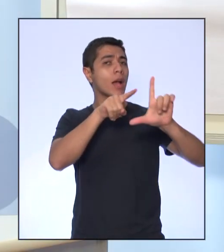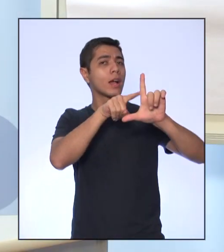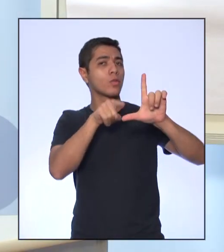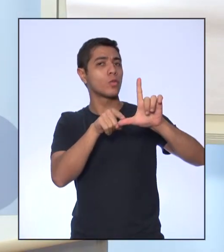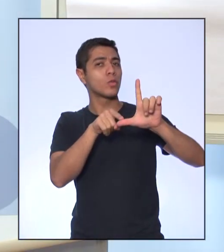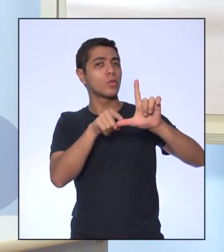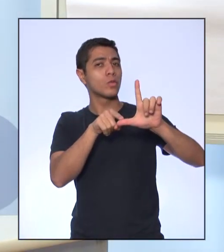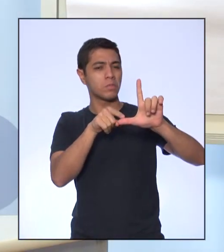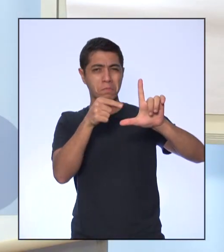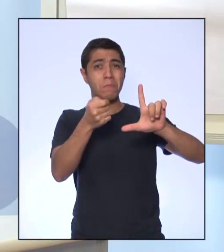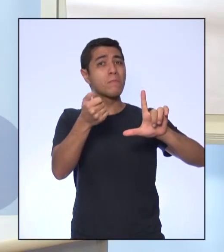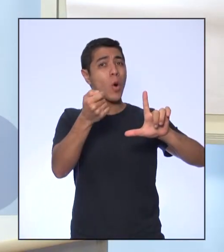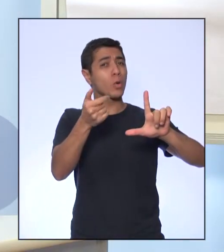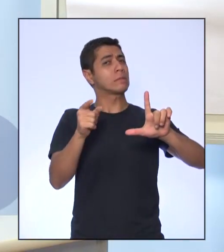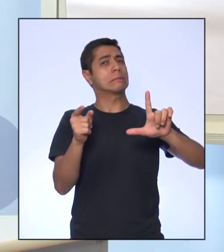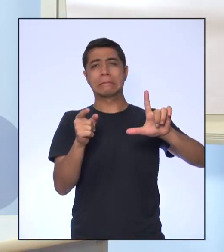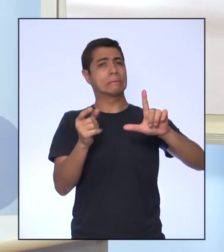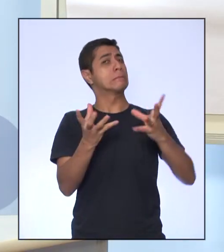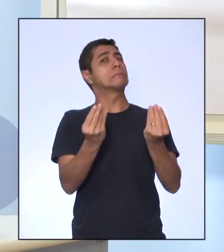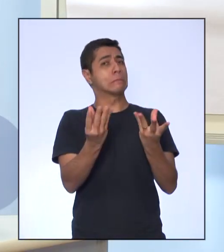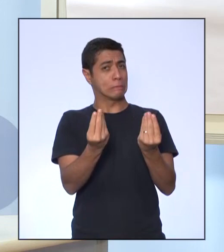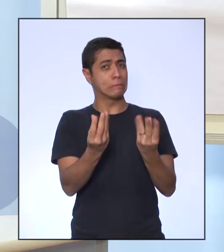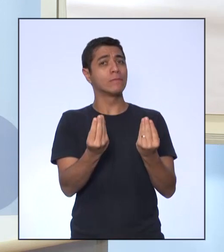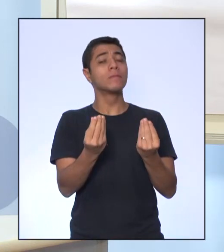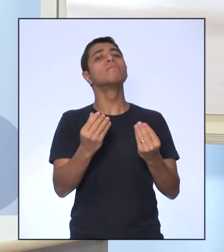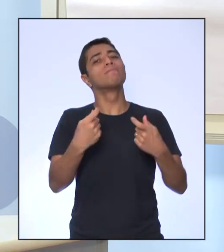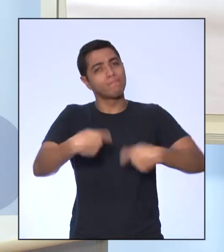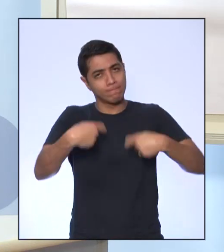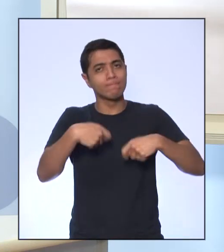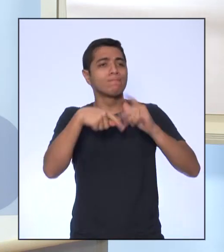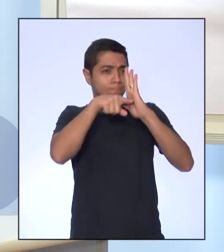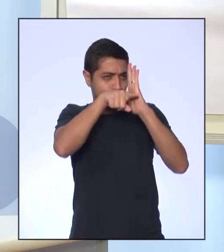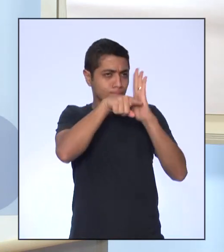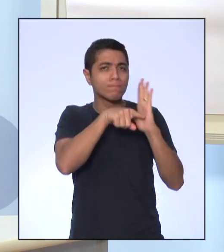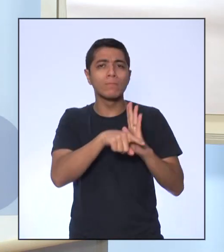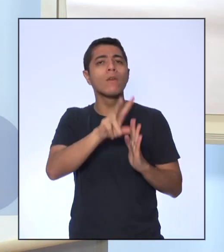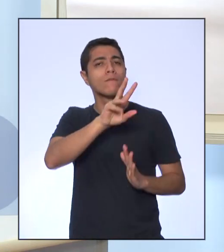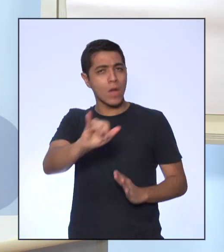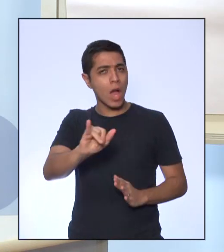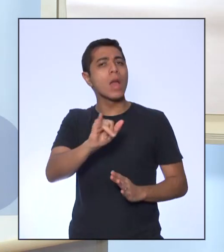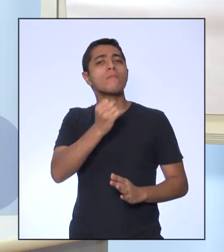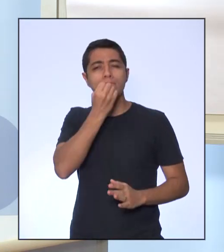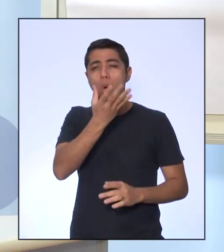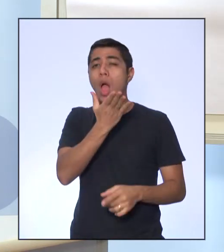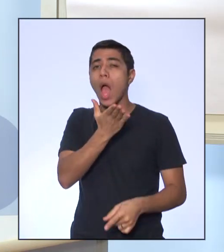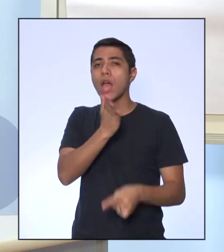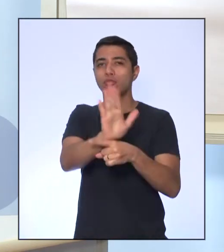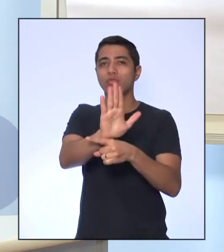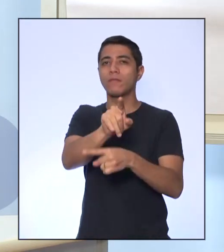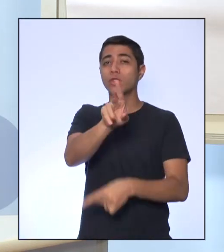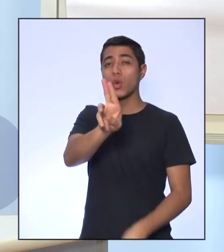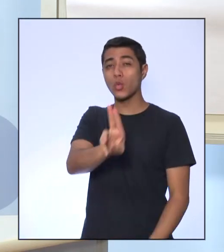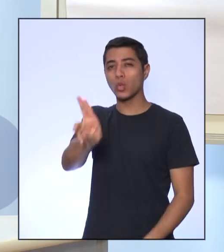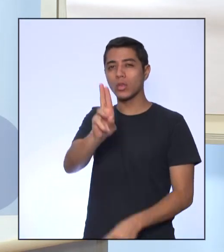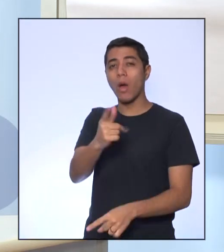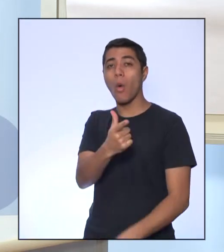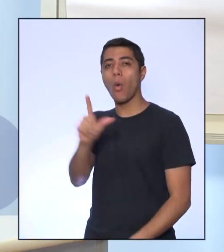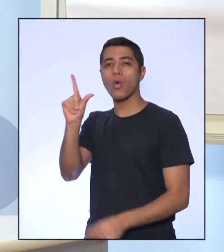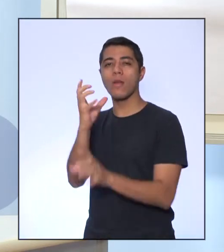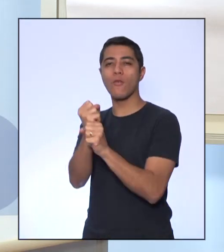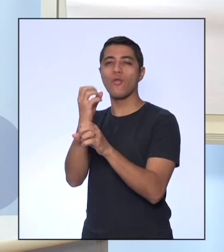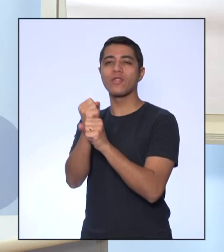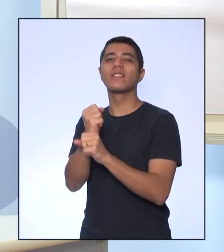esses ângulos e eles vão ser basicamente úteis para vocês executar em qualquer conta lembrando que esses ângulos